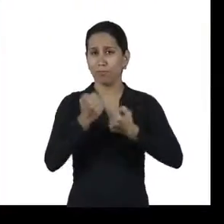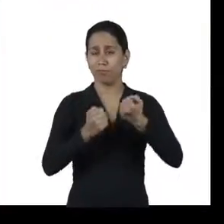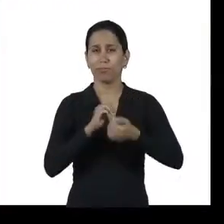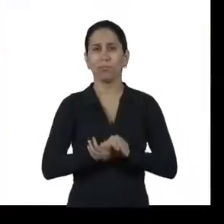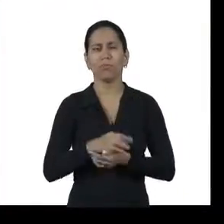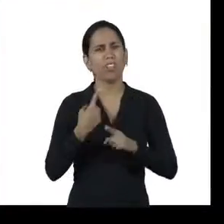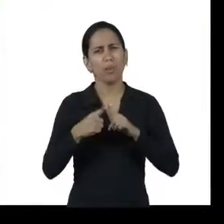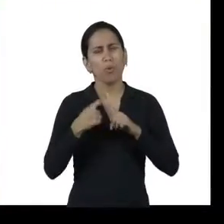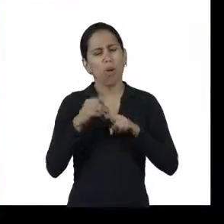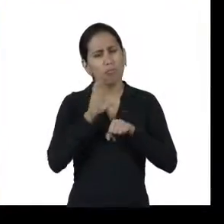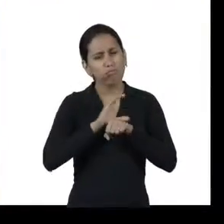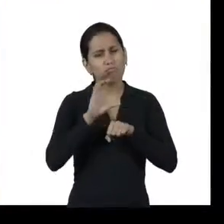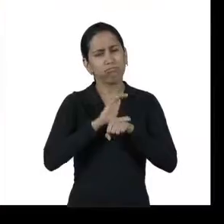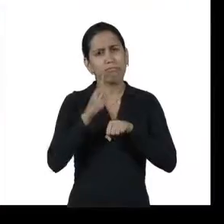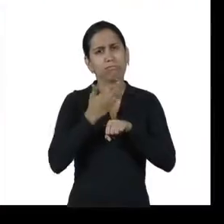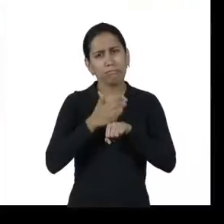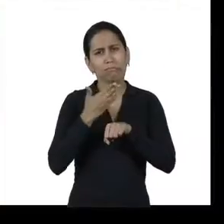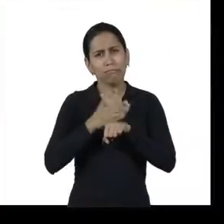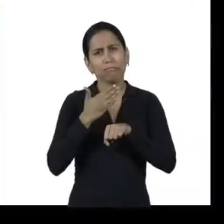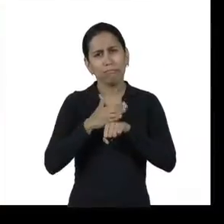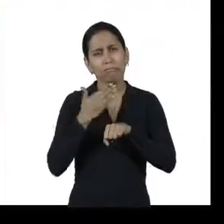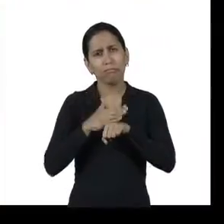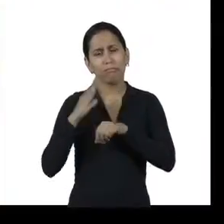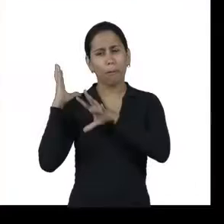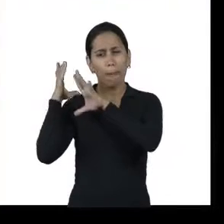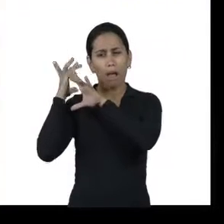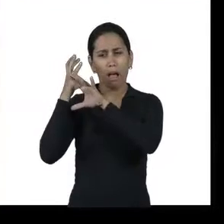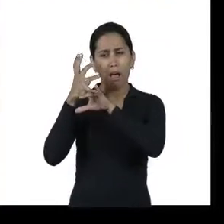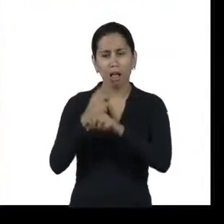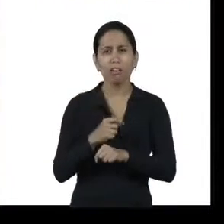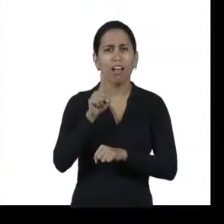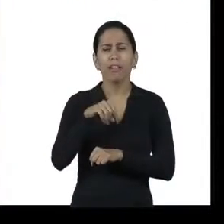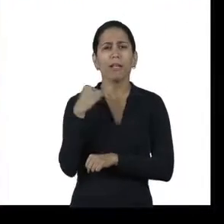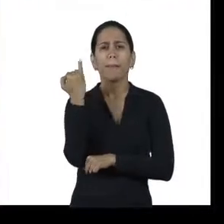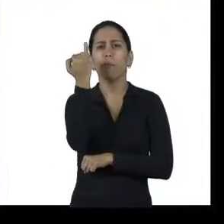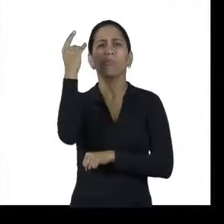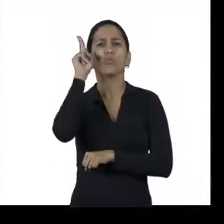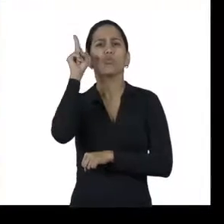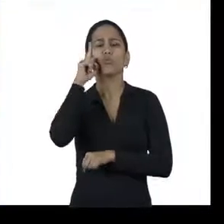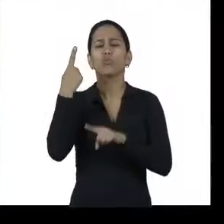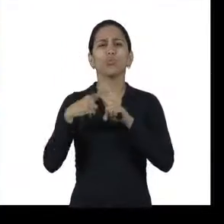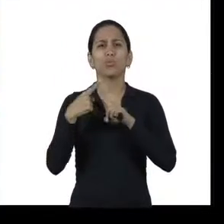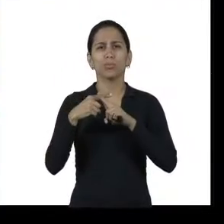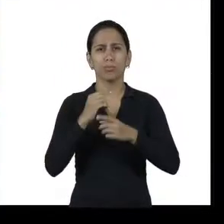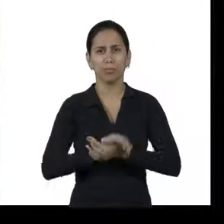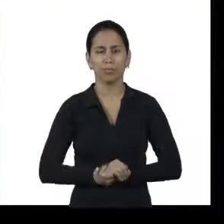treinamentos e cursos de reciclagem são importantes para o seu dia a dia de trabalho.